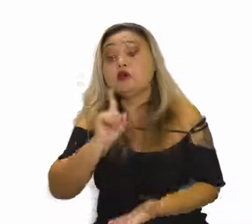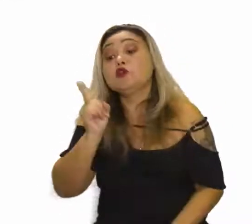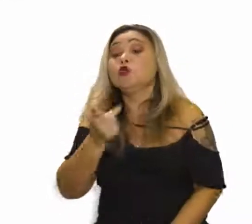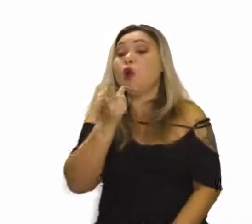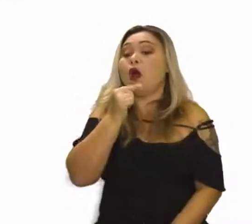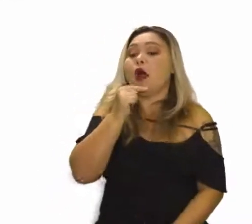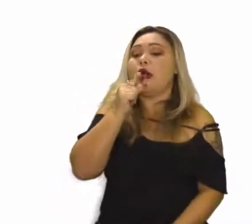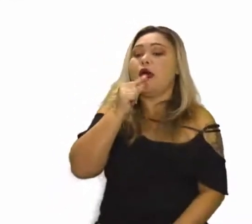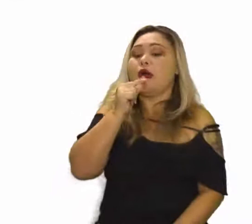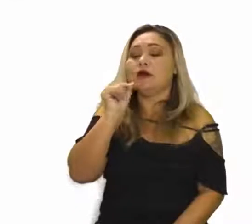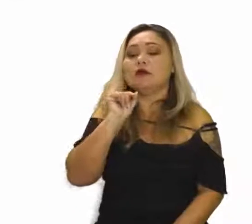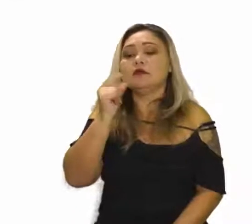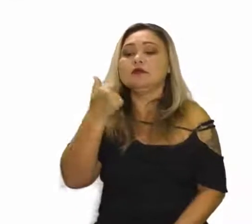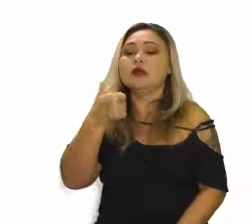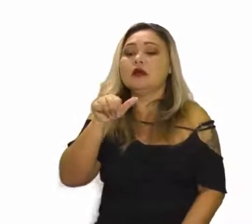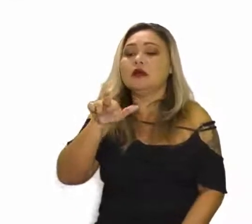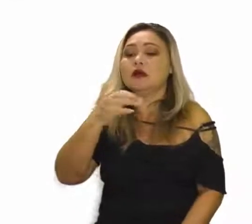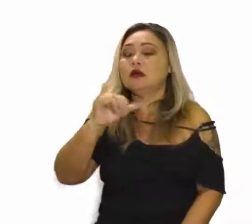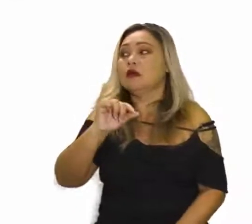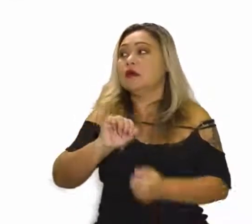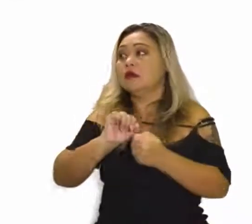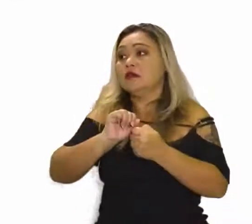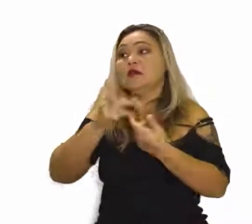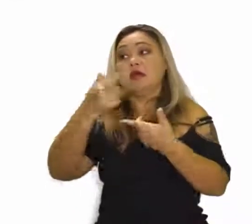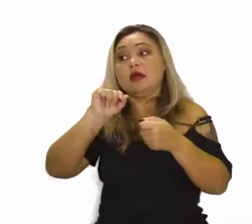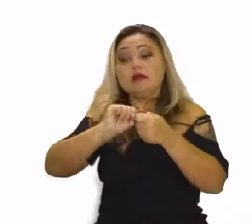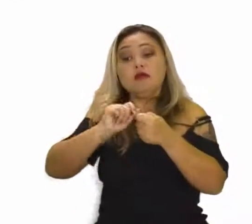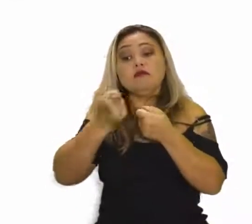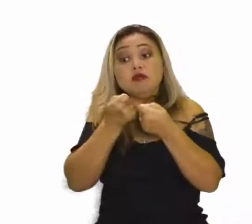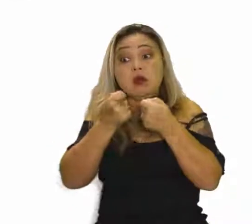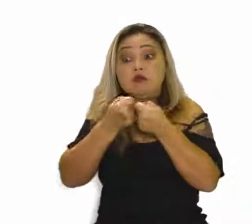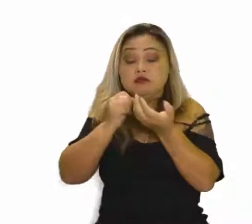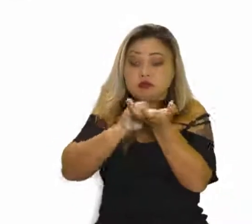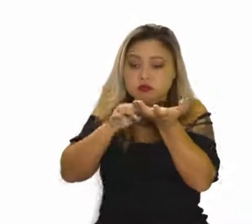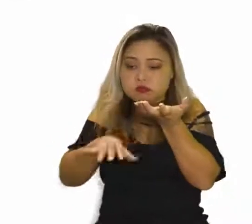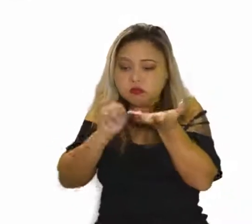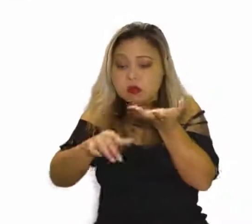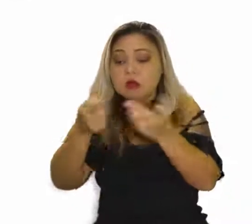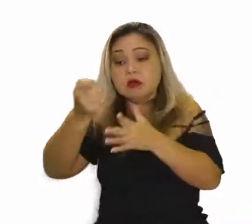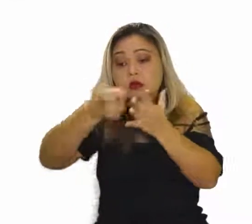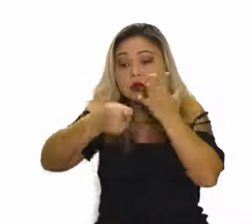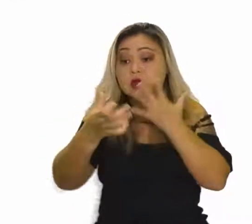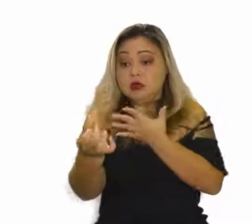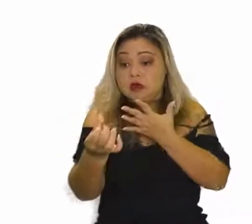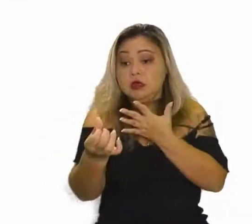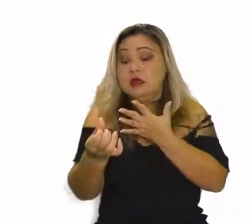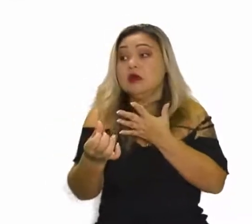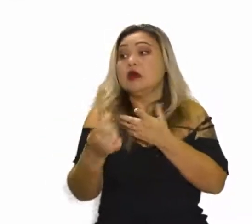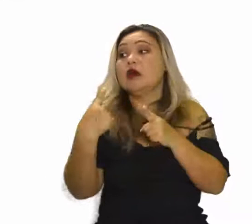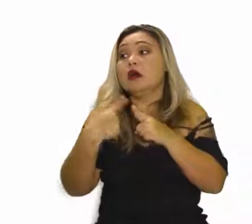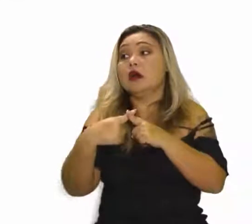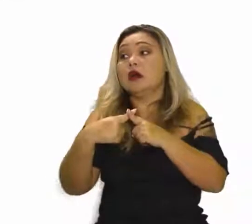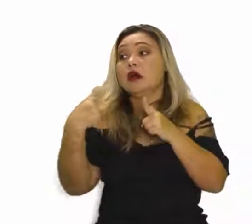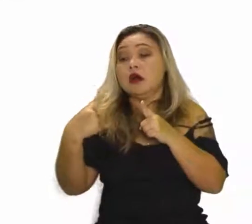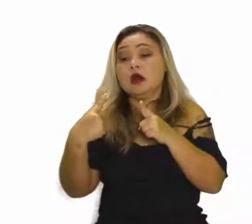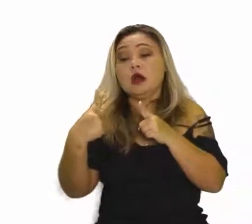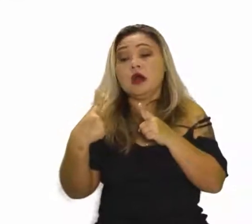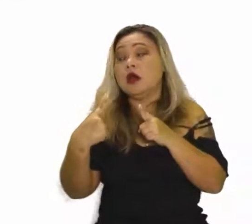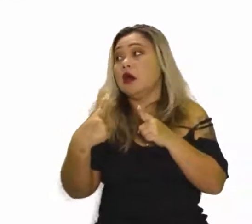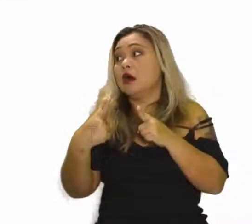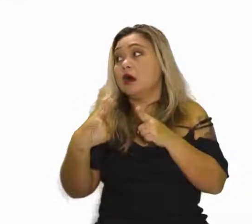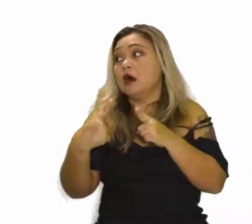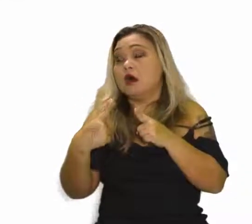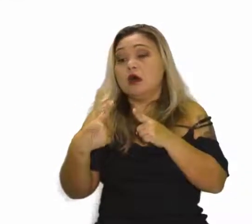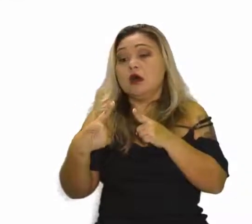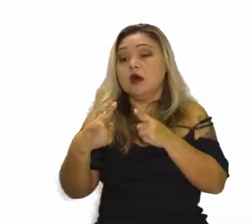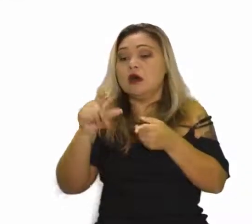água. Depois a gente taca a ração, parece que elas viraram virgem de novo, começam a botar bastante durante 6 meses. É o repique. Mas é feito isso